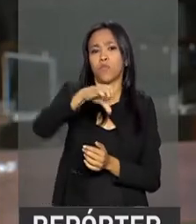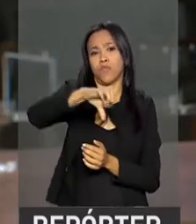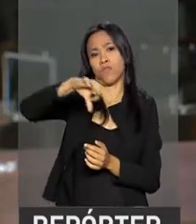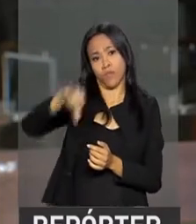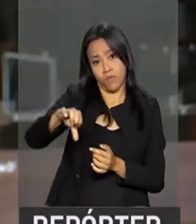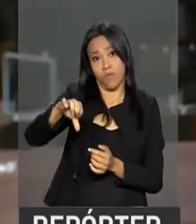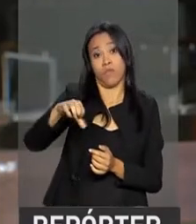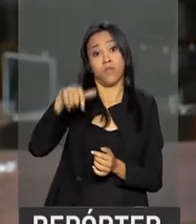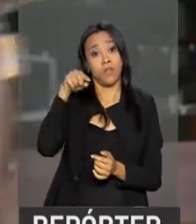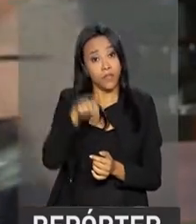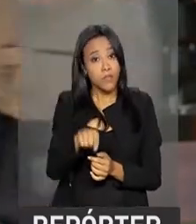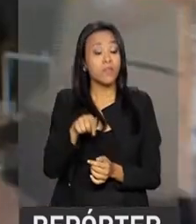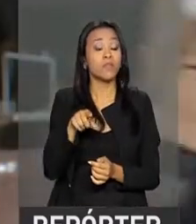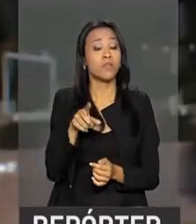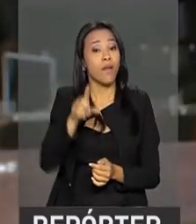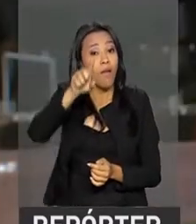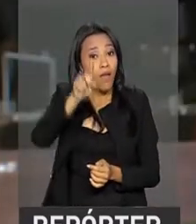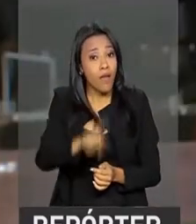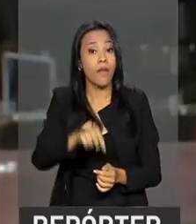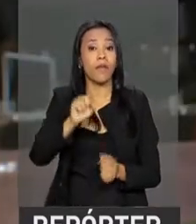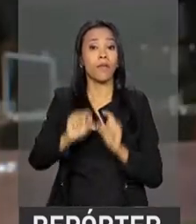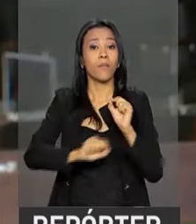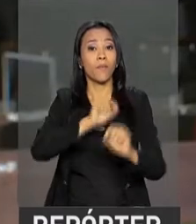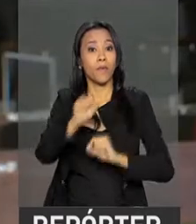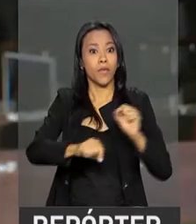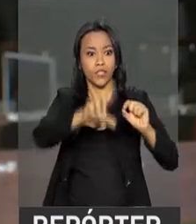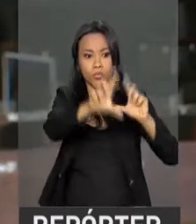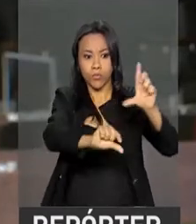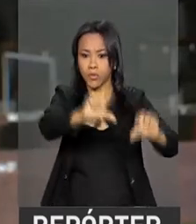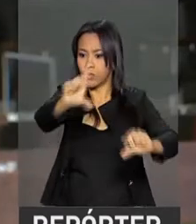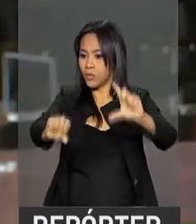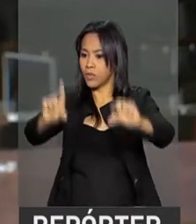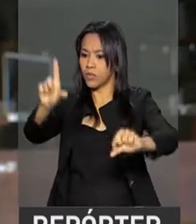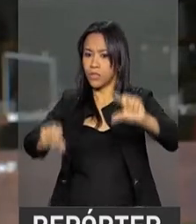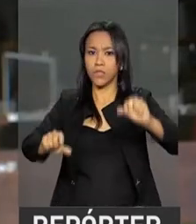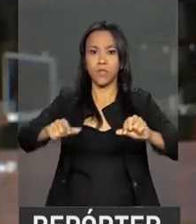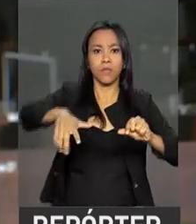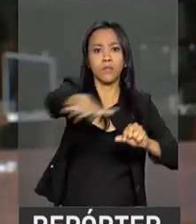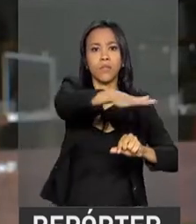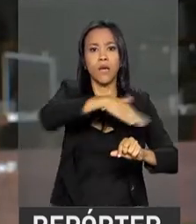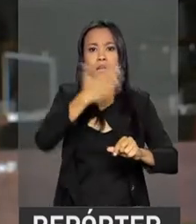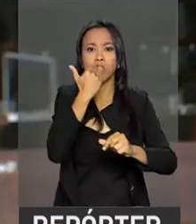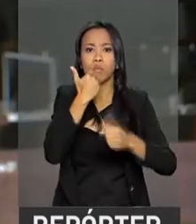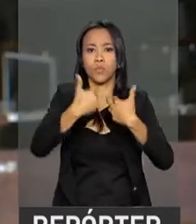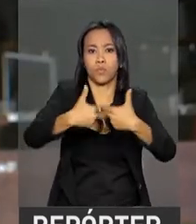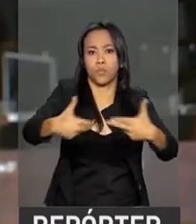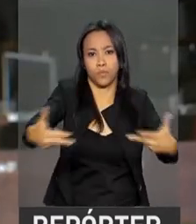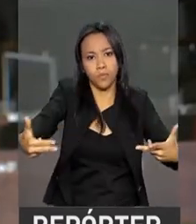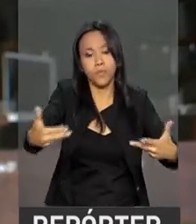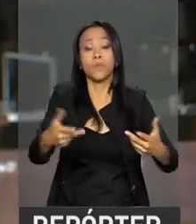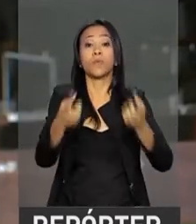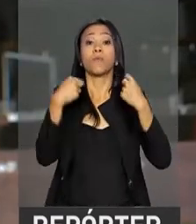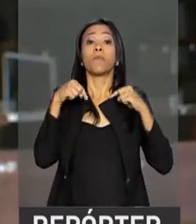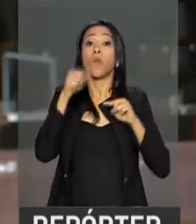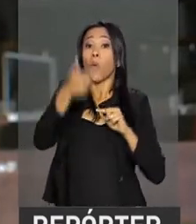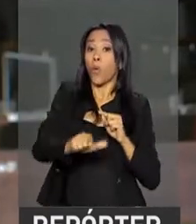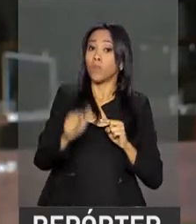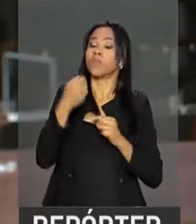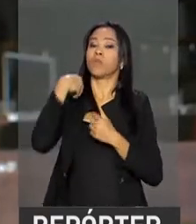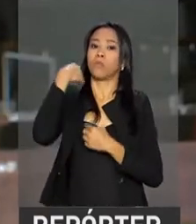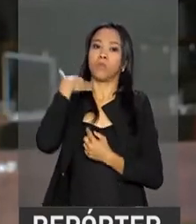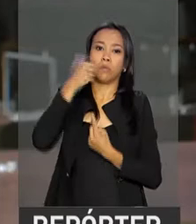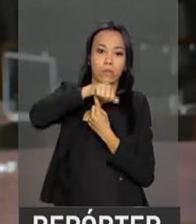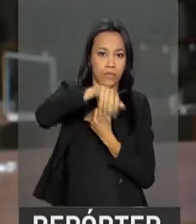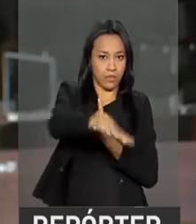1999, isso puxado também pela queda dos preços do setor de alimentos. Além disso, o Banco Central e o Comitê de